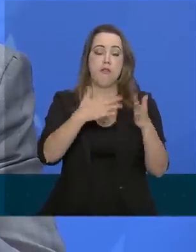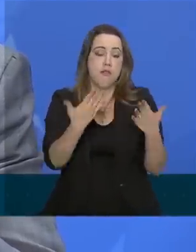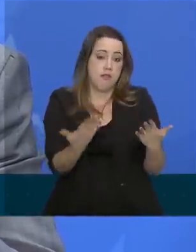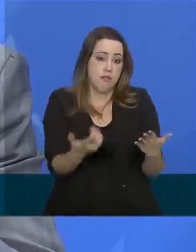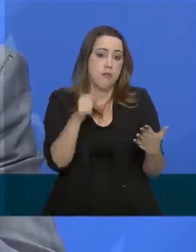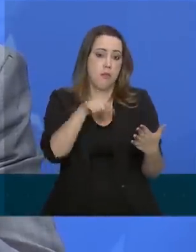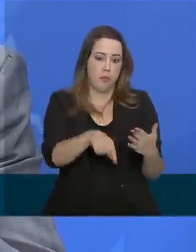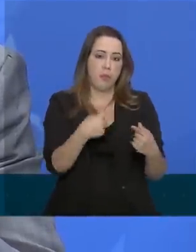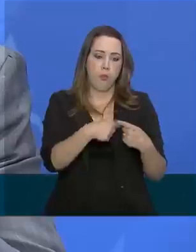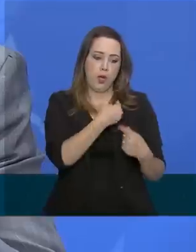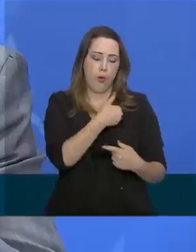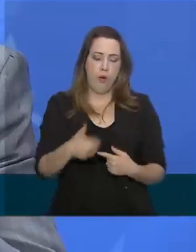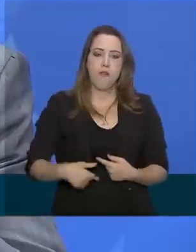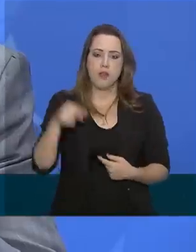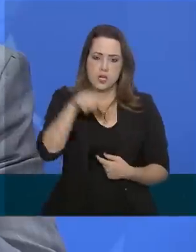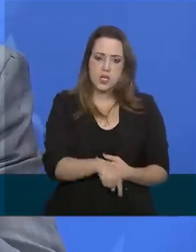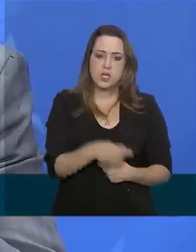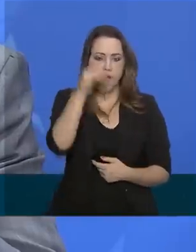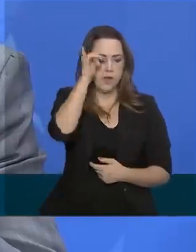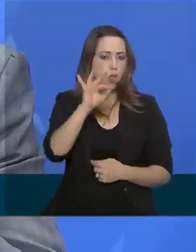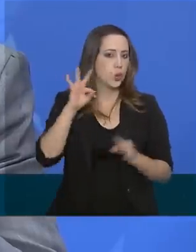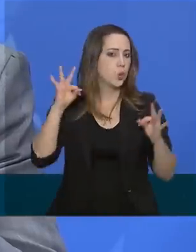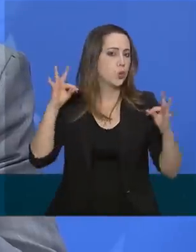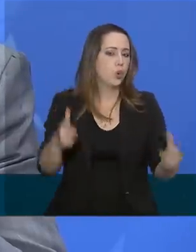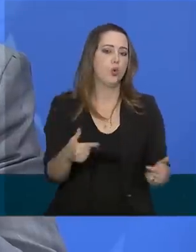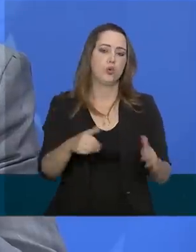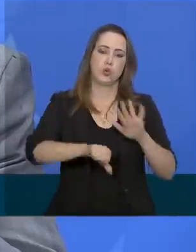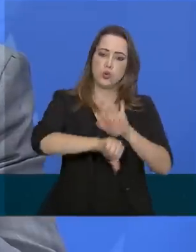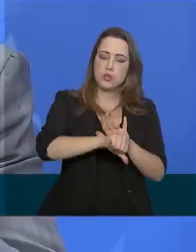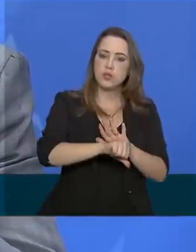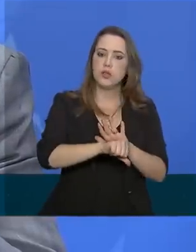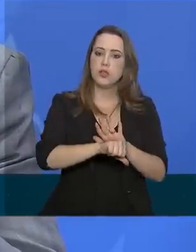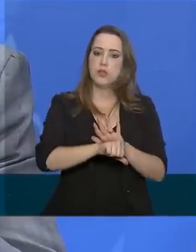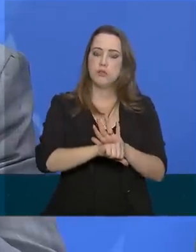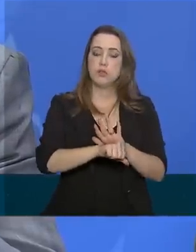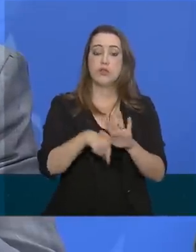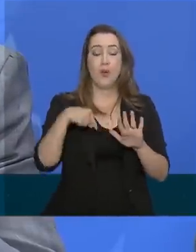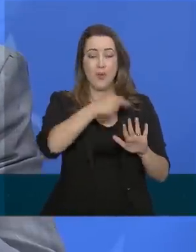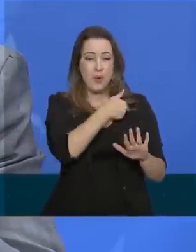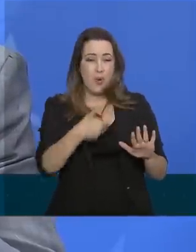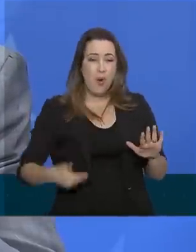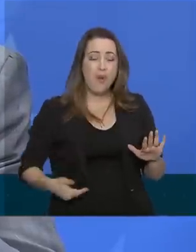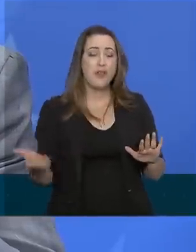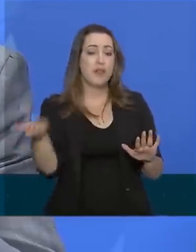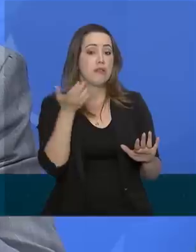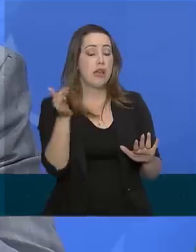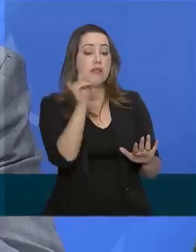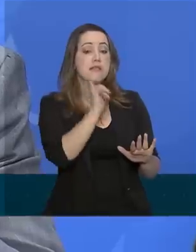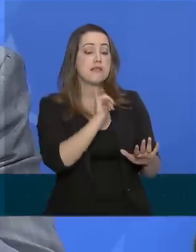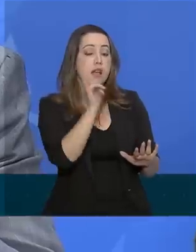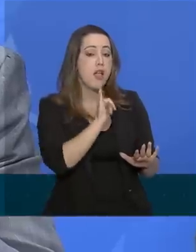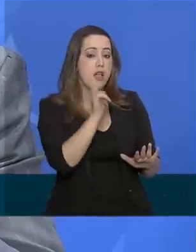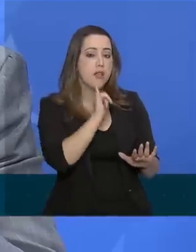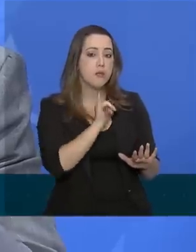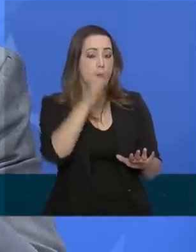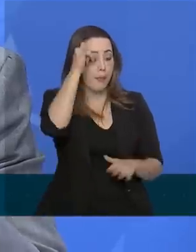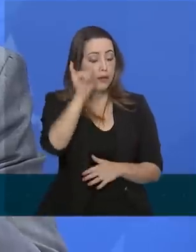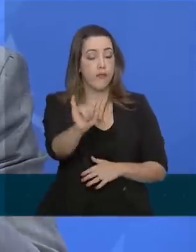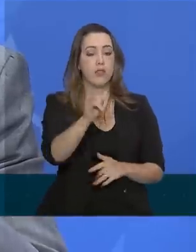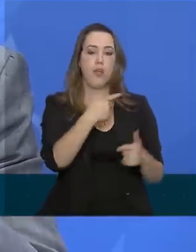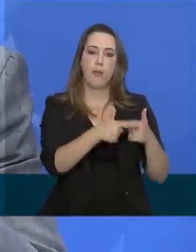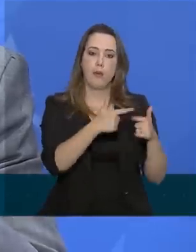combate todas as ilegalidades inclusive essa governo que é exemplo no combate à ilegalidade e as coisas erradas